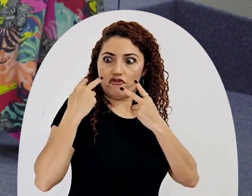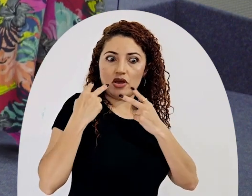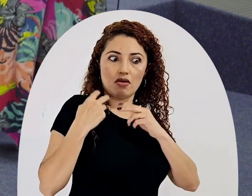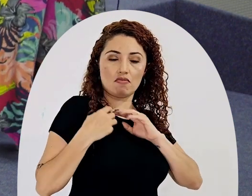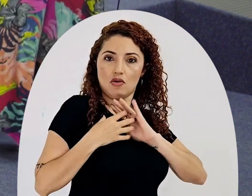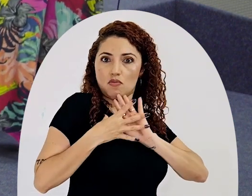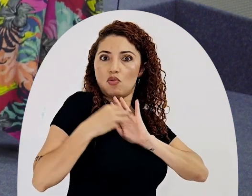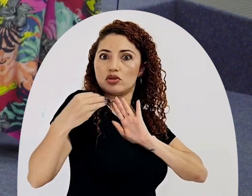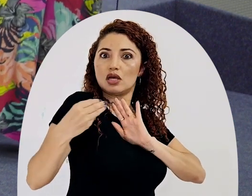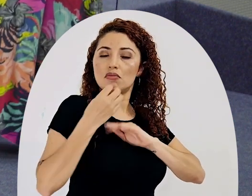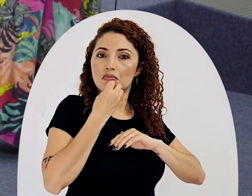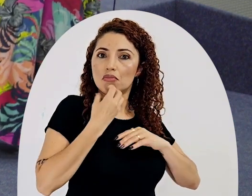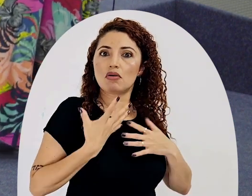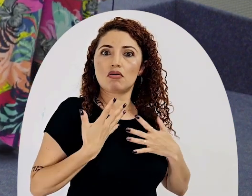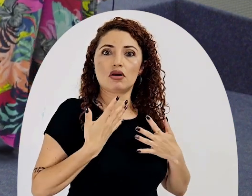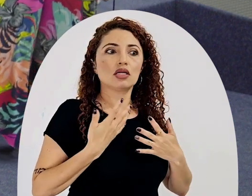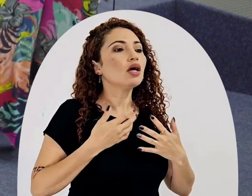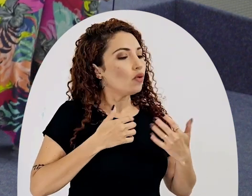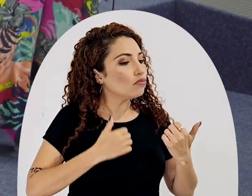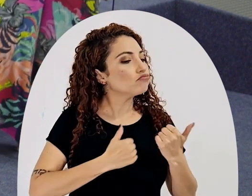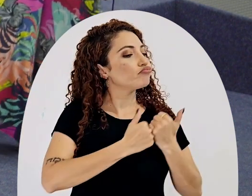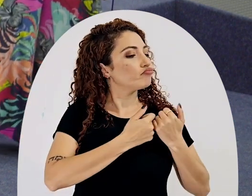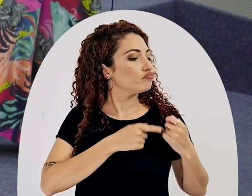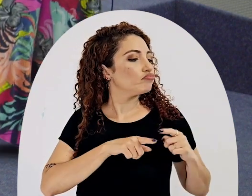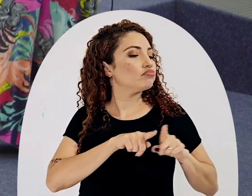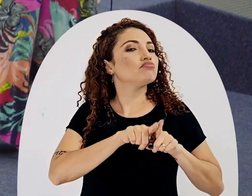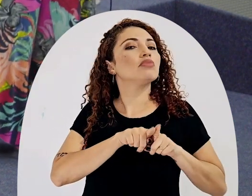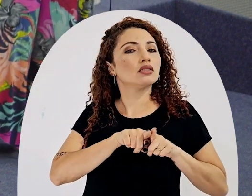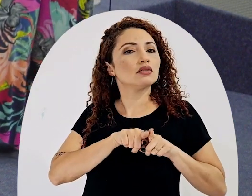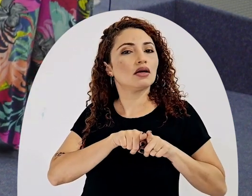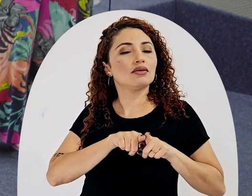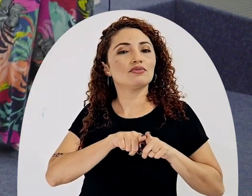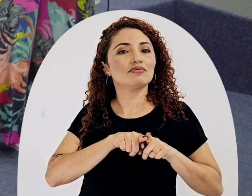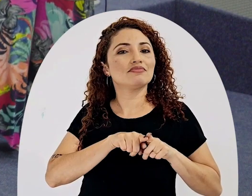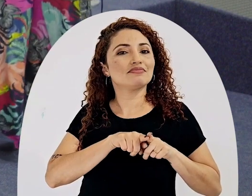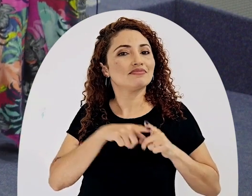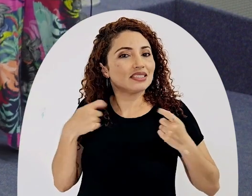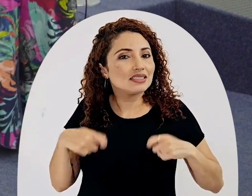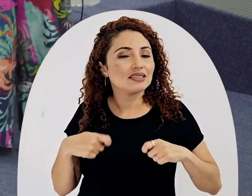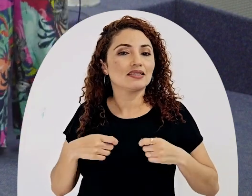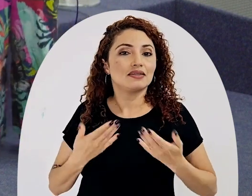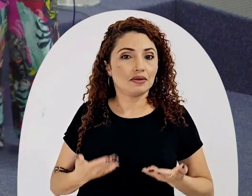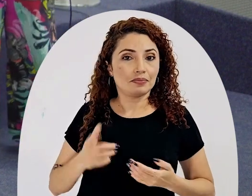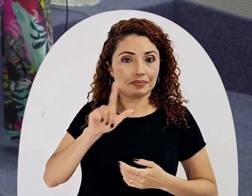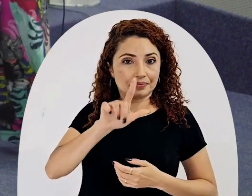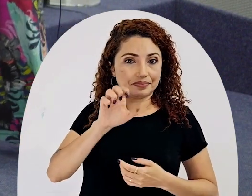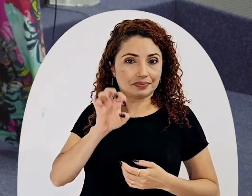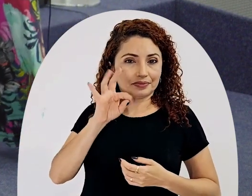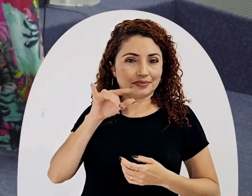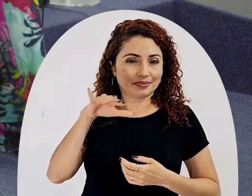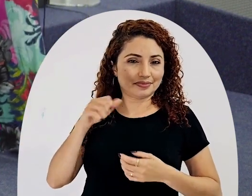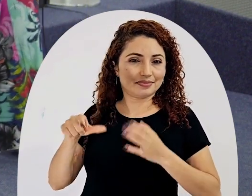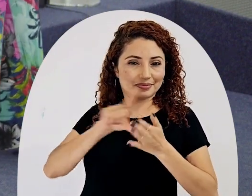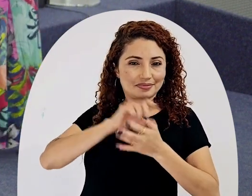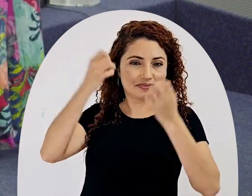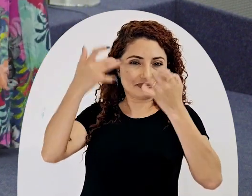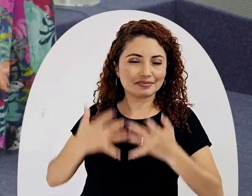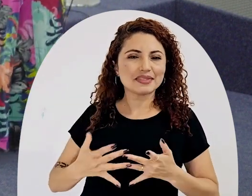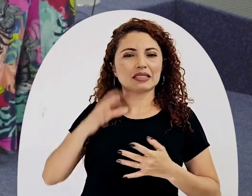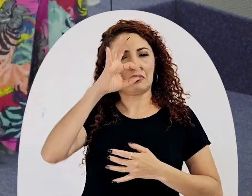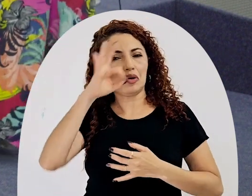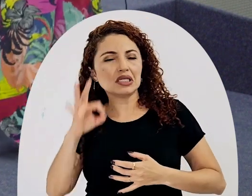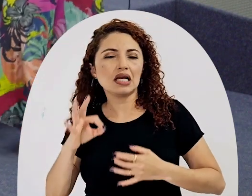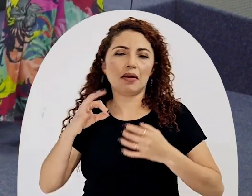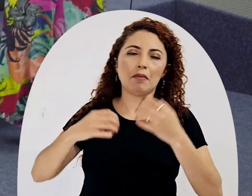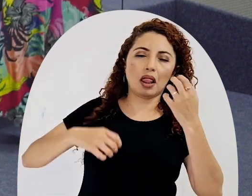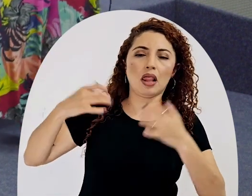eu sou aliado, né? Por que a gente pode ser aliado? Quando a Letícia estava falando daqueles números, eu lembrei de uma coisa muito importante. Eu achei que o nosso